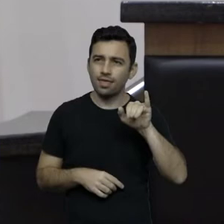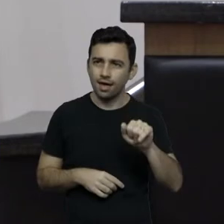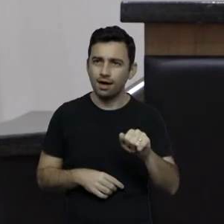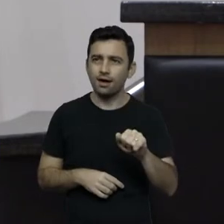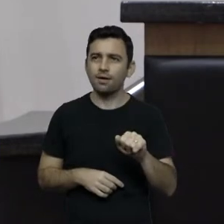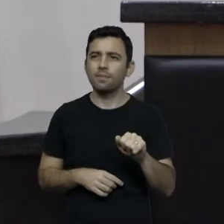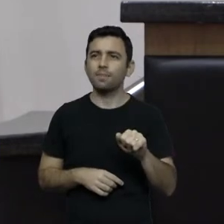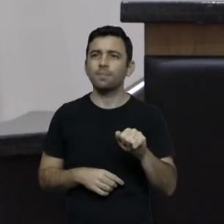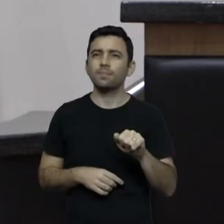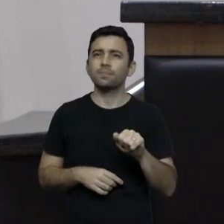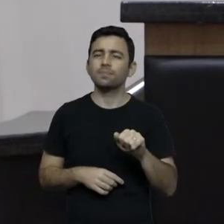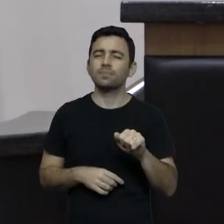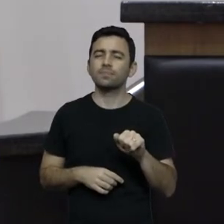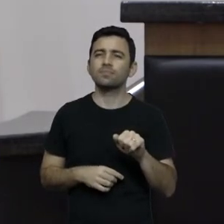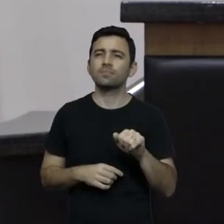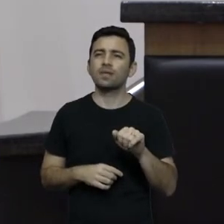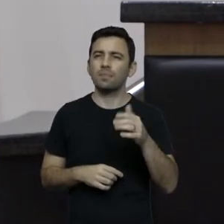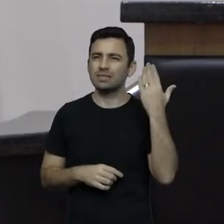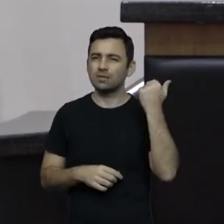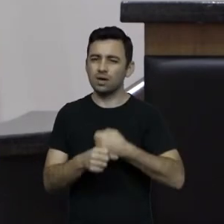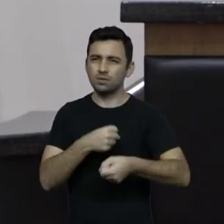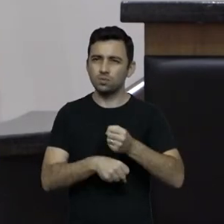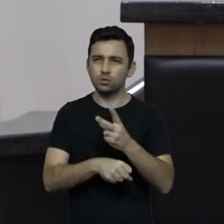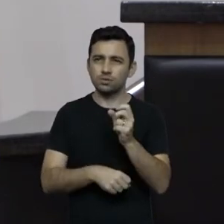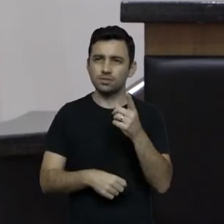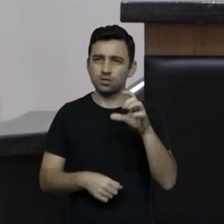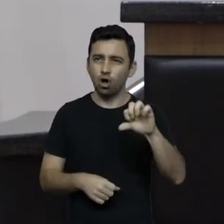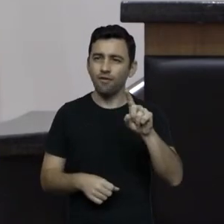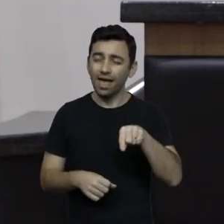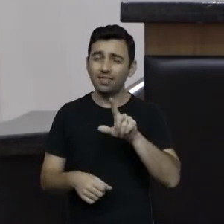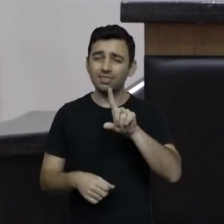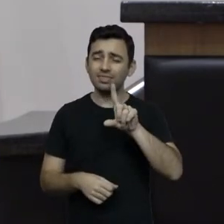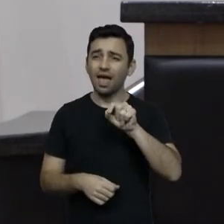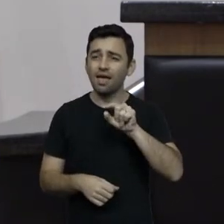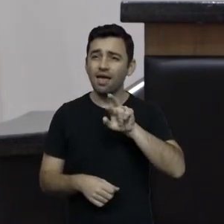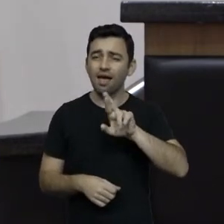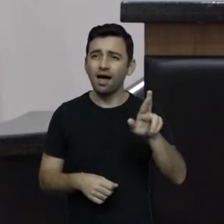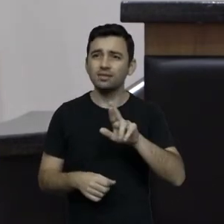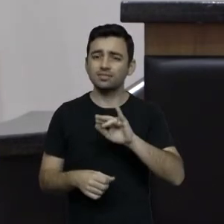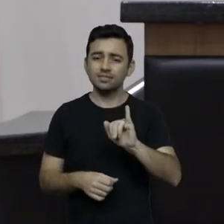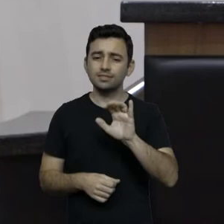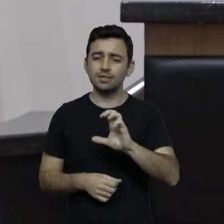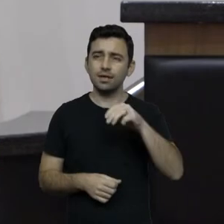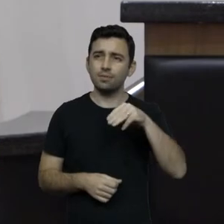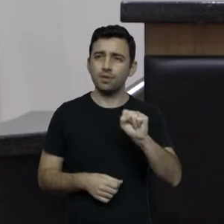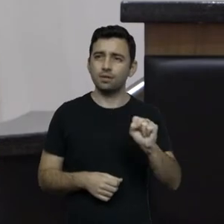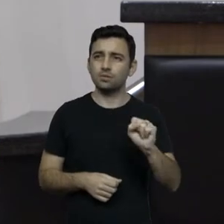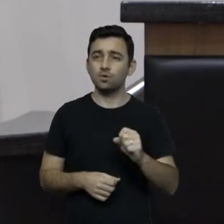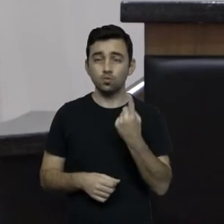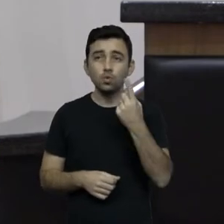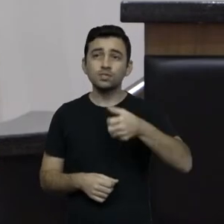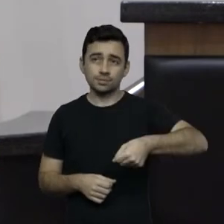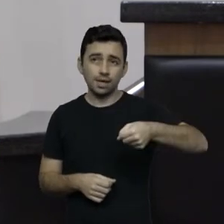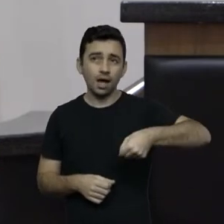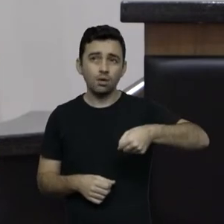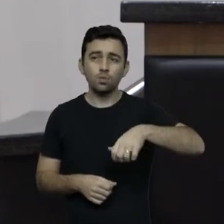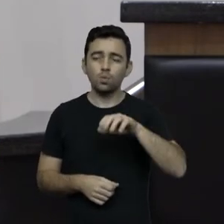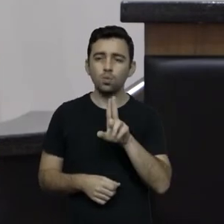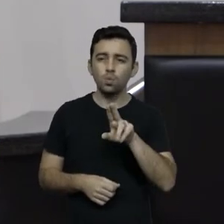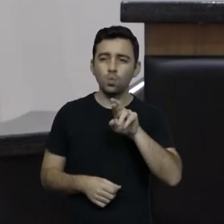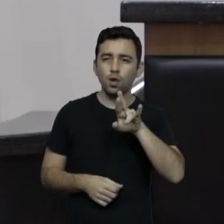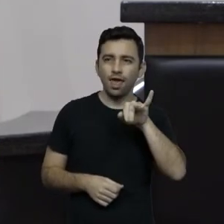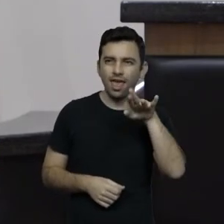2002 1019 pagava r$ 10 de cms um saco de ureia